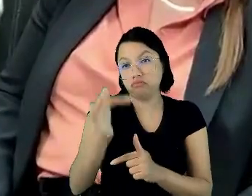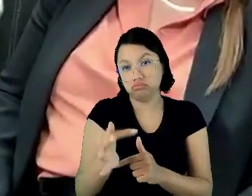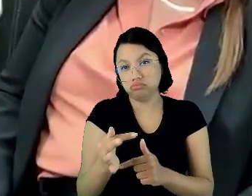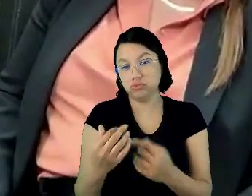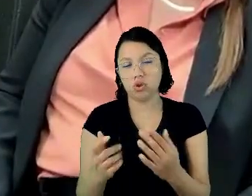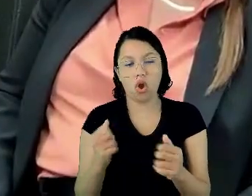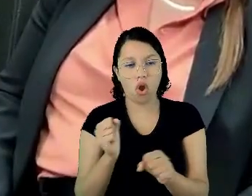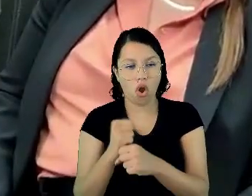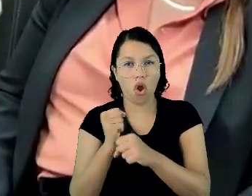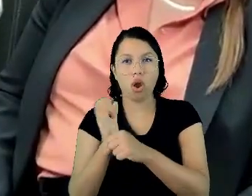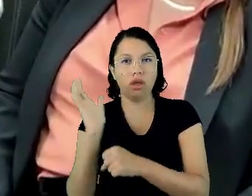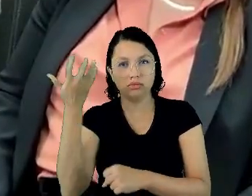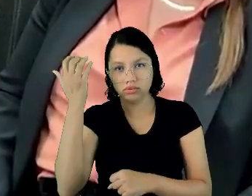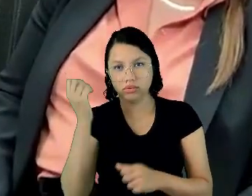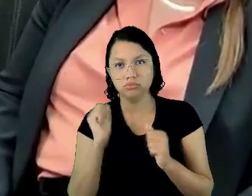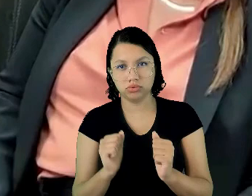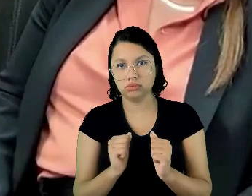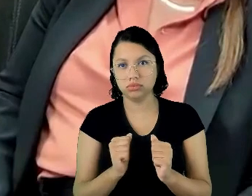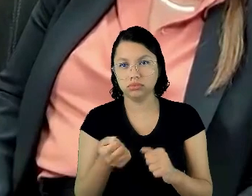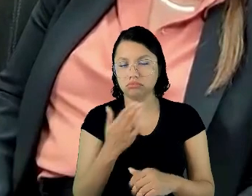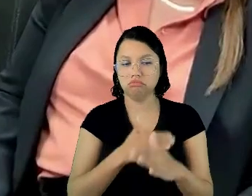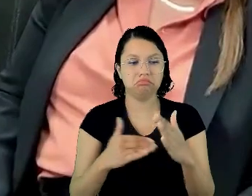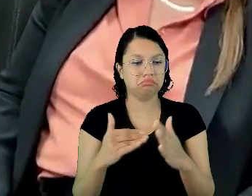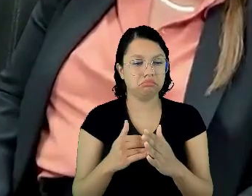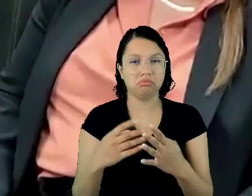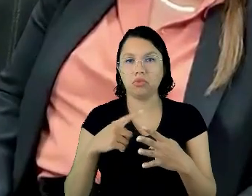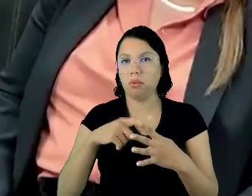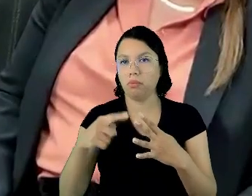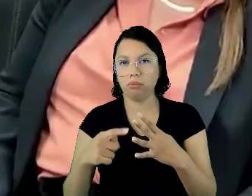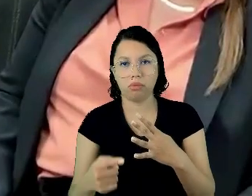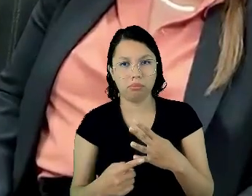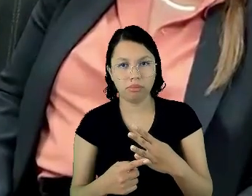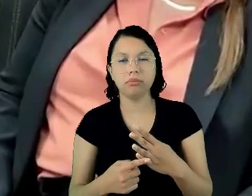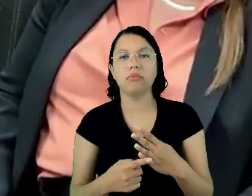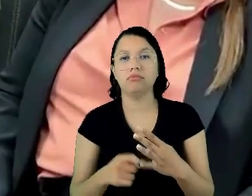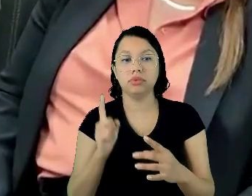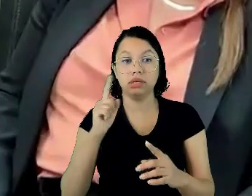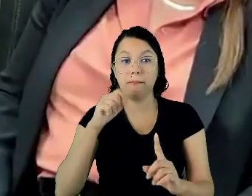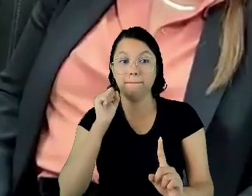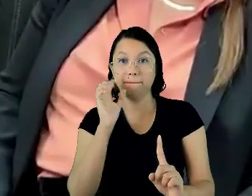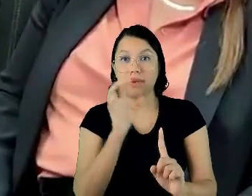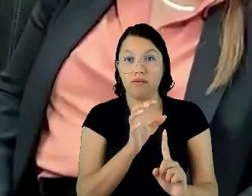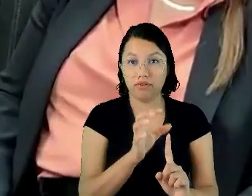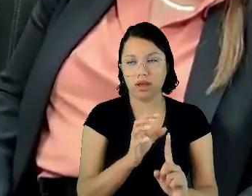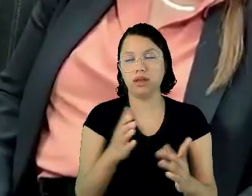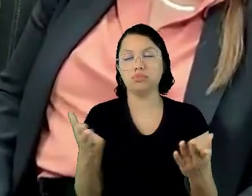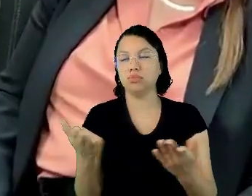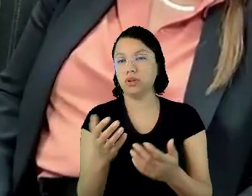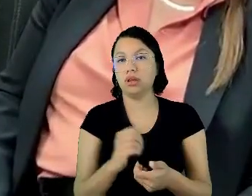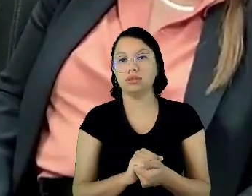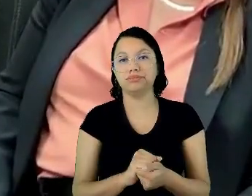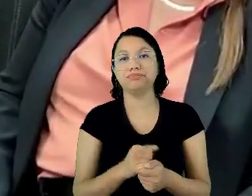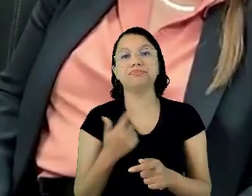integrantes, todas as partes que vão ser atingidas por aquele problema.